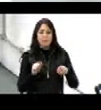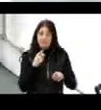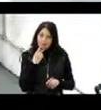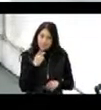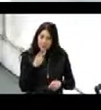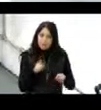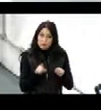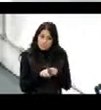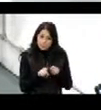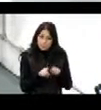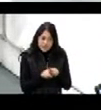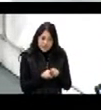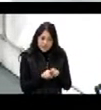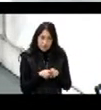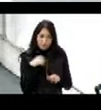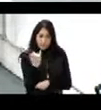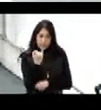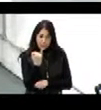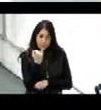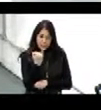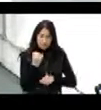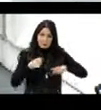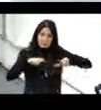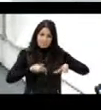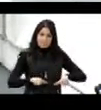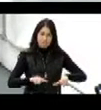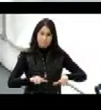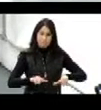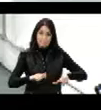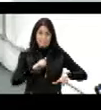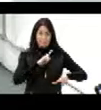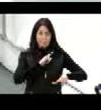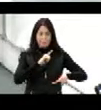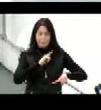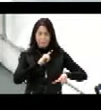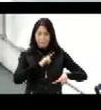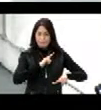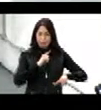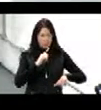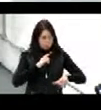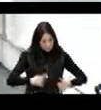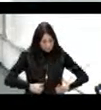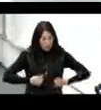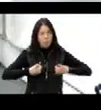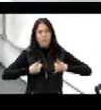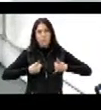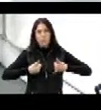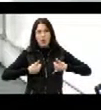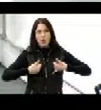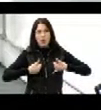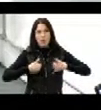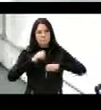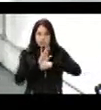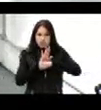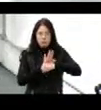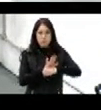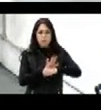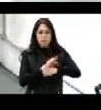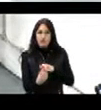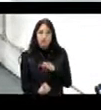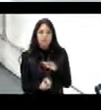um importante espaço que nós temos e que eu tive a honra, o privilégio de ajudar a fundar